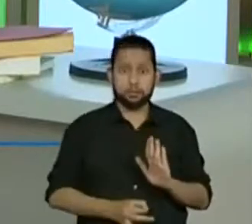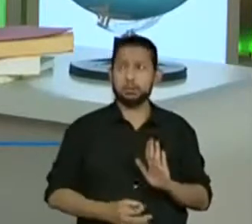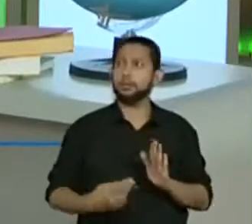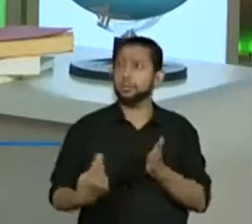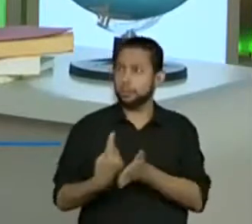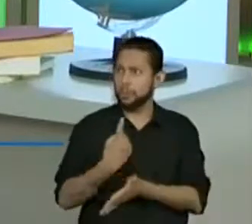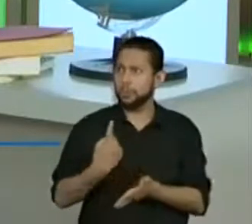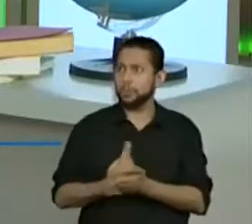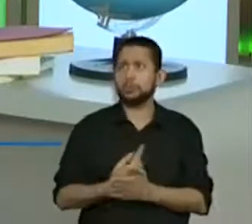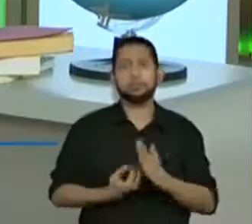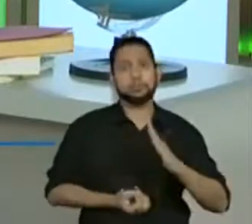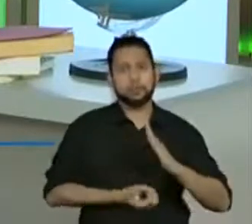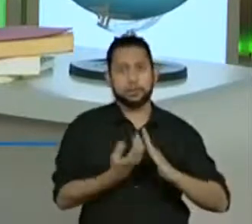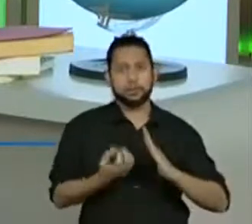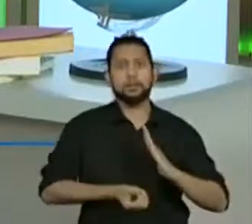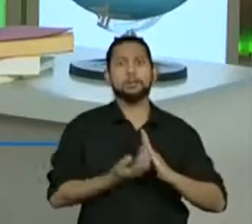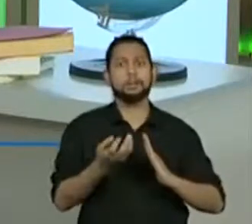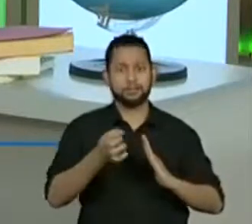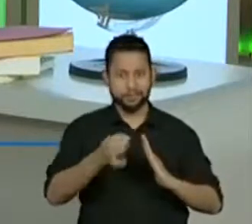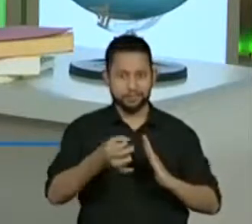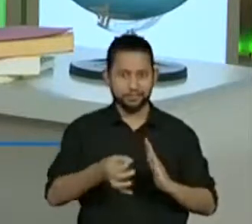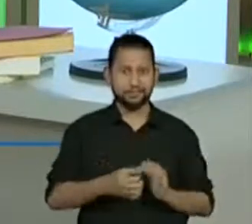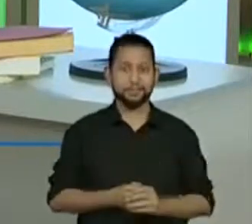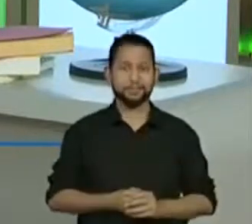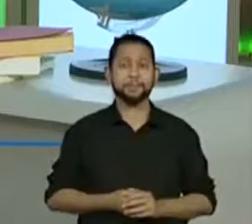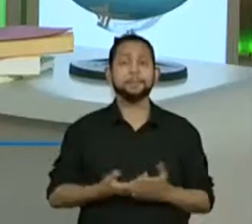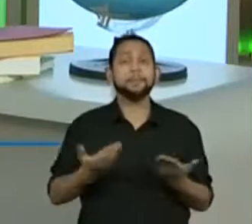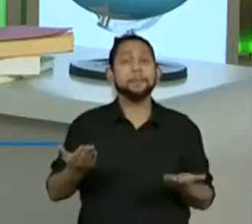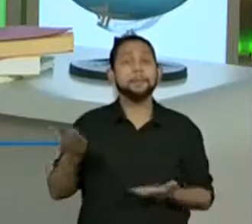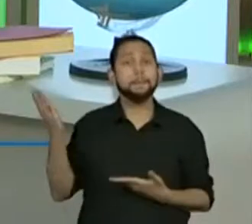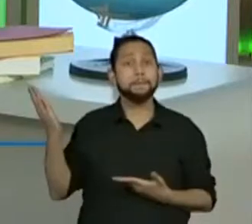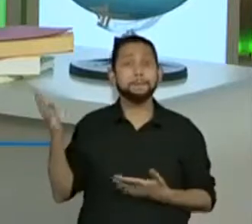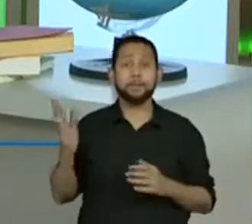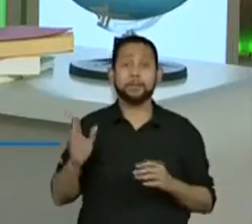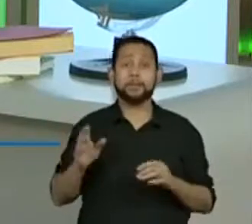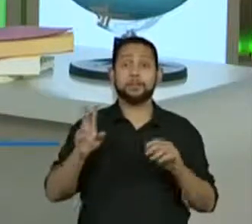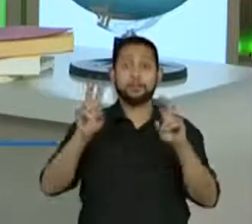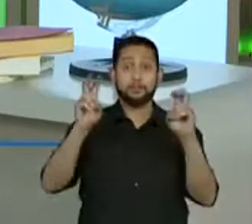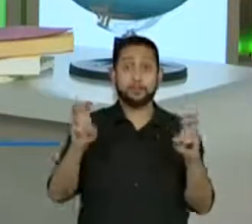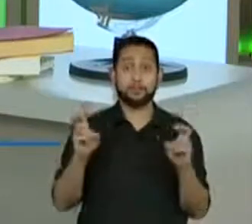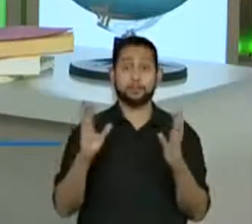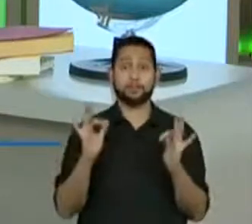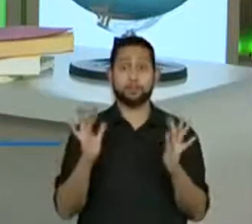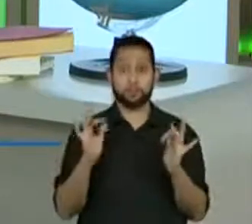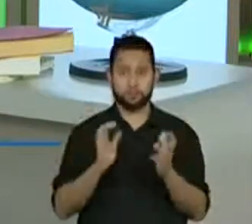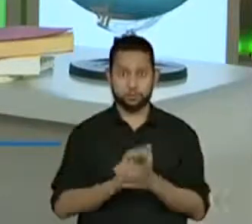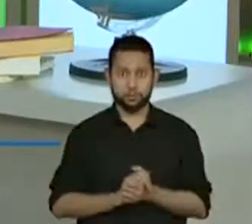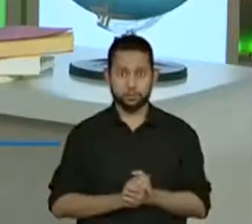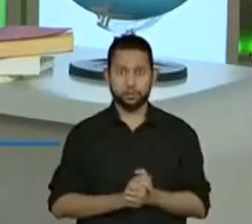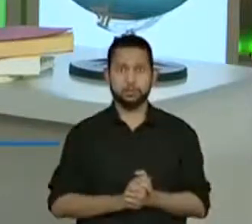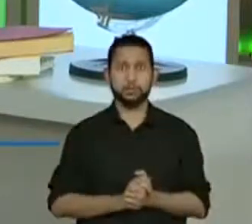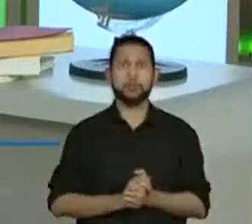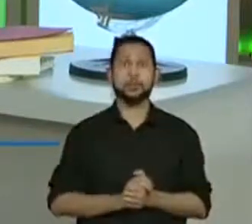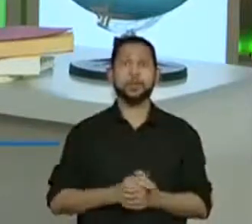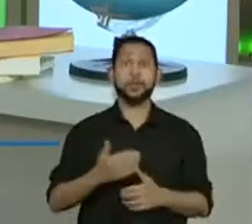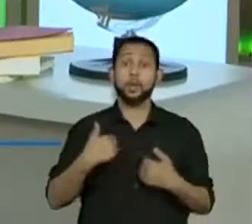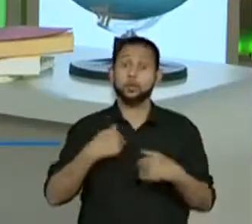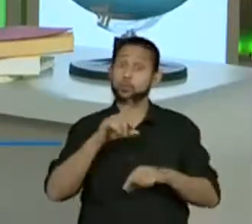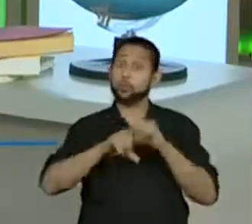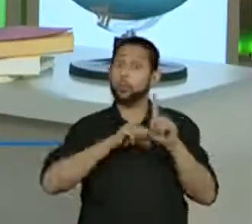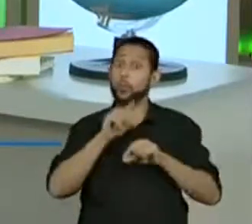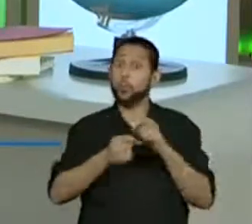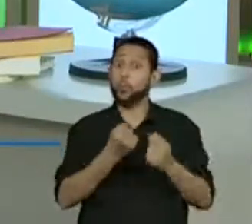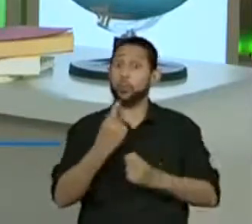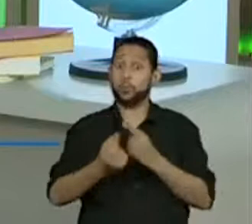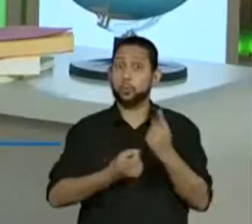pro perguntando ser assim tão aqui nós temos namorados do Manuel Bandeira eu vou fazer uma seleçãozinha